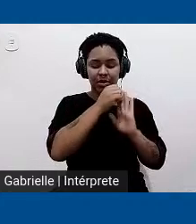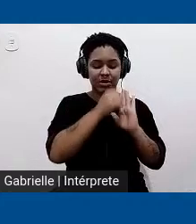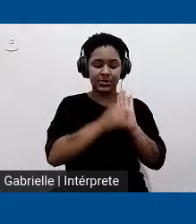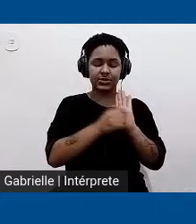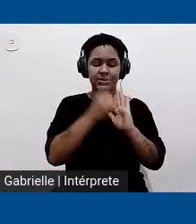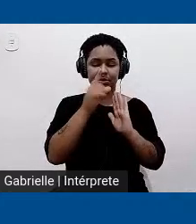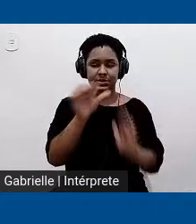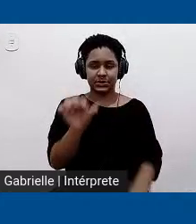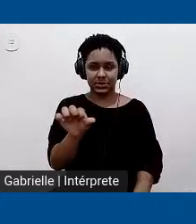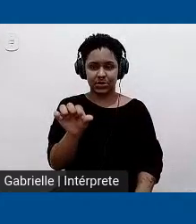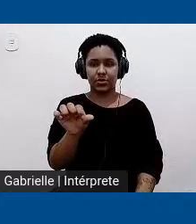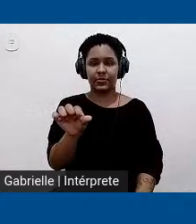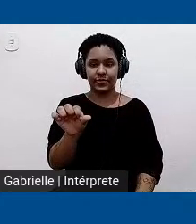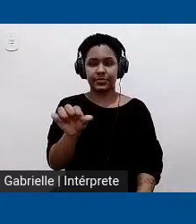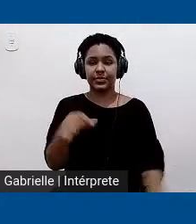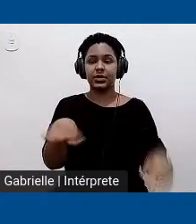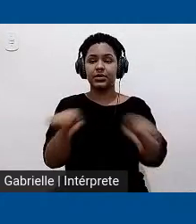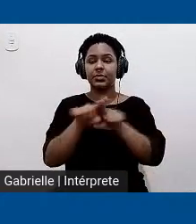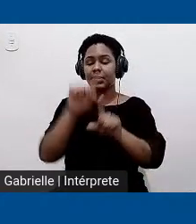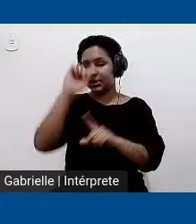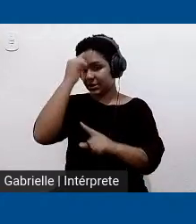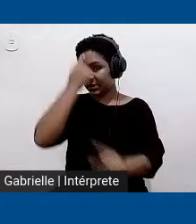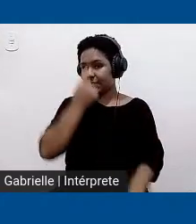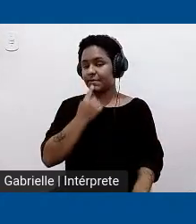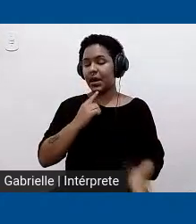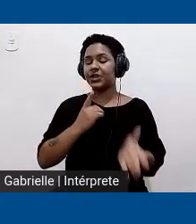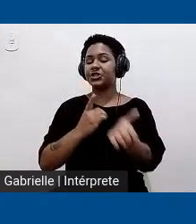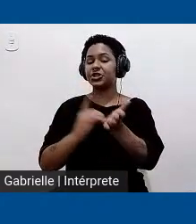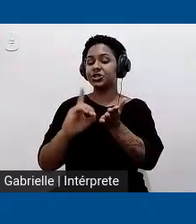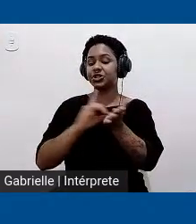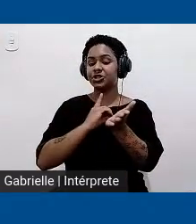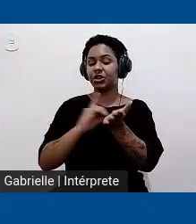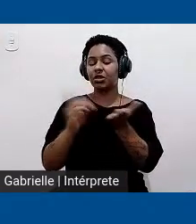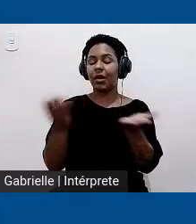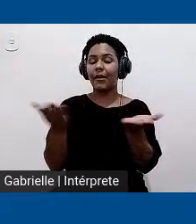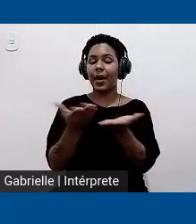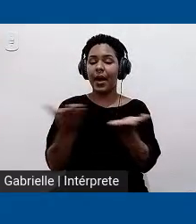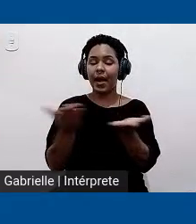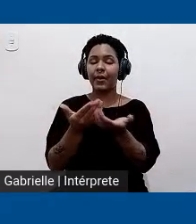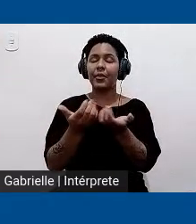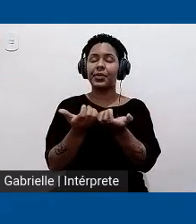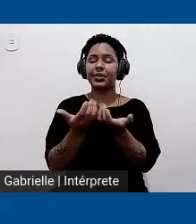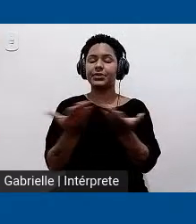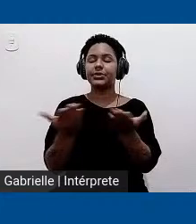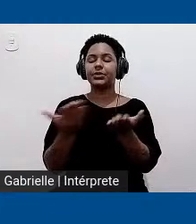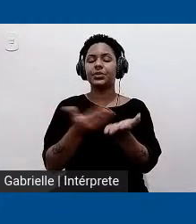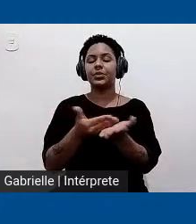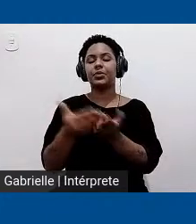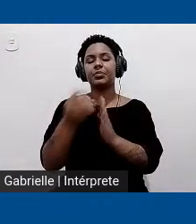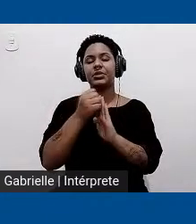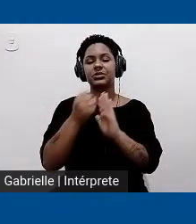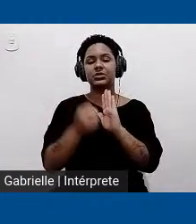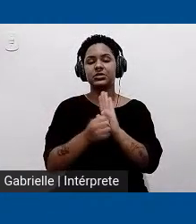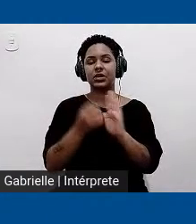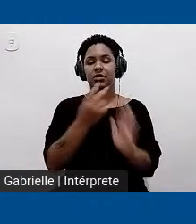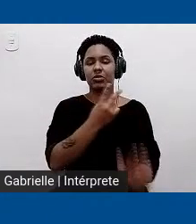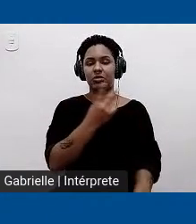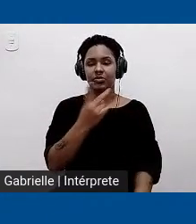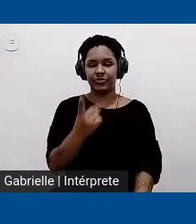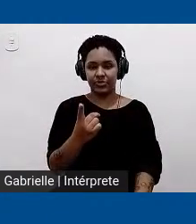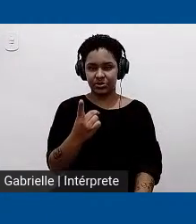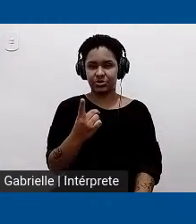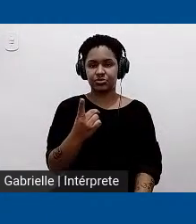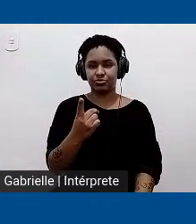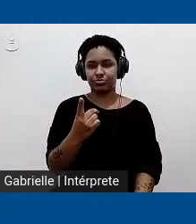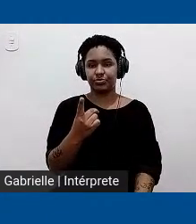XIX, a imagem digital está oferecendo nesse início do século XXI, né?